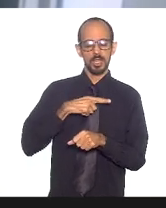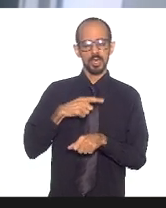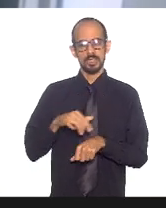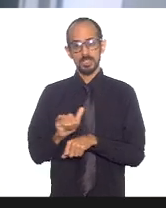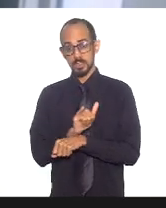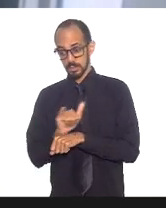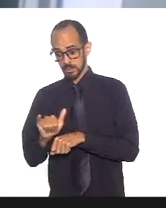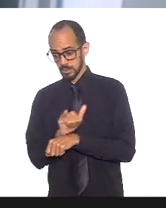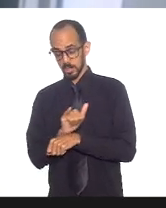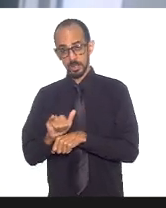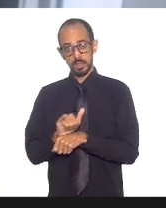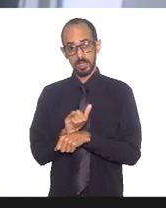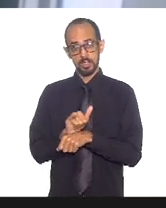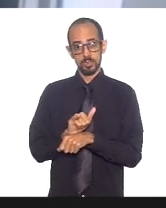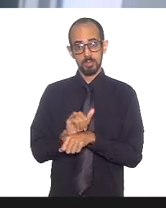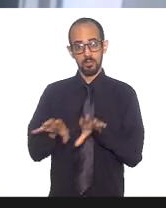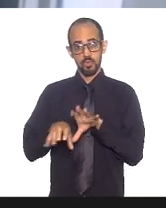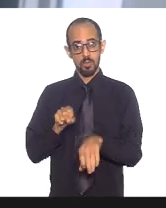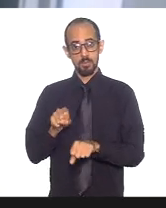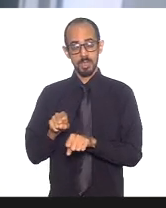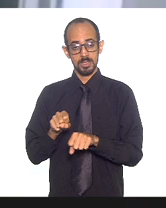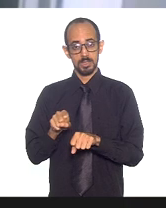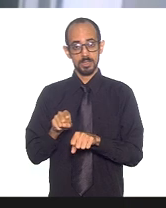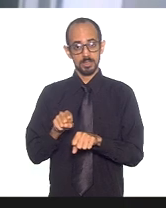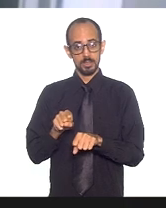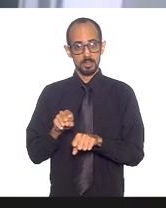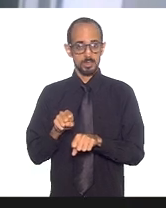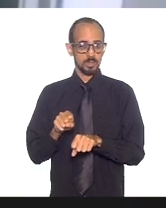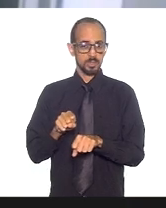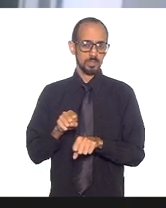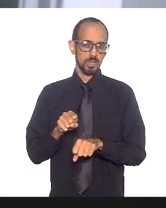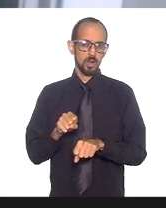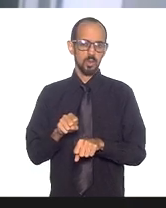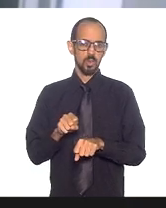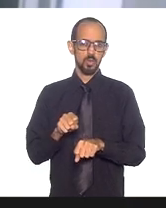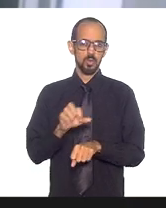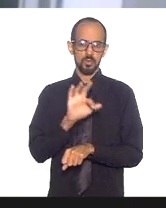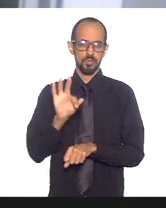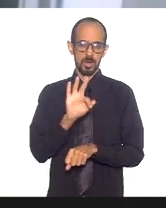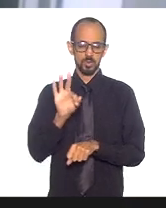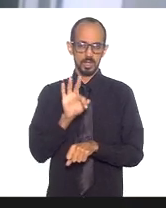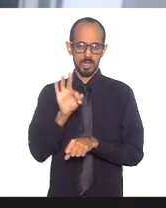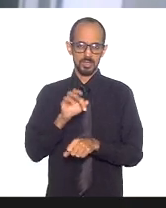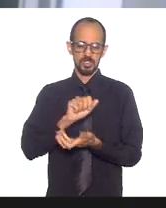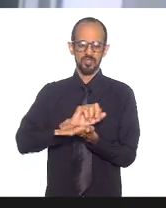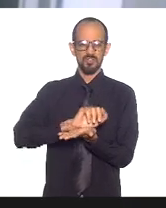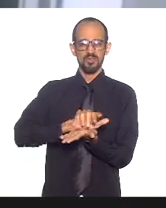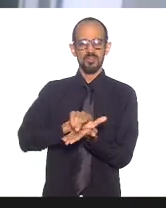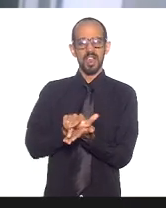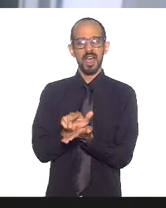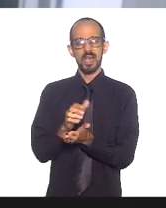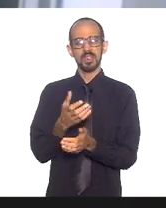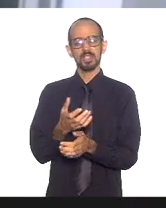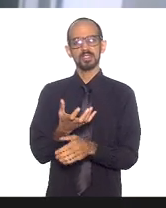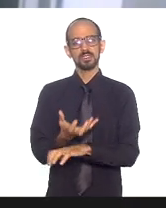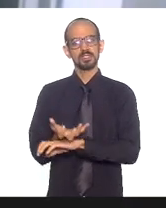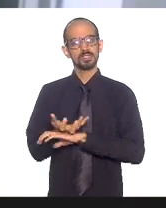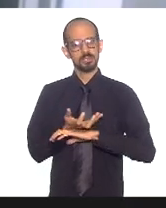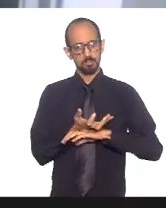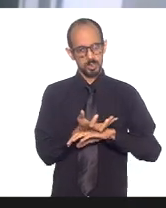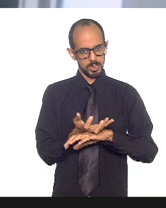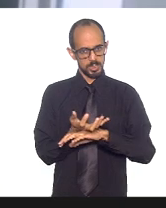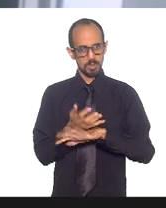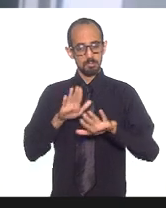de formação em nível de graduação em várias áreas do conhecimento e também cursos de pós-graduação, mas, ao mesmo tempo, a